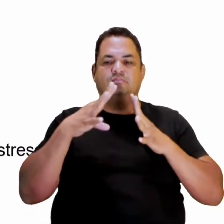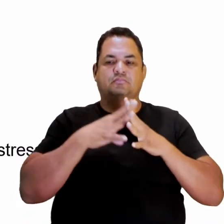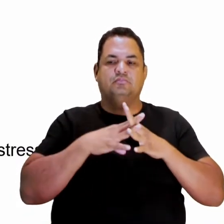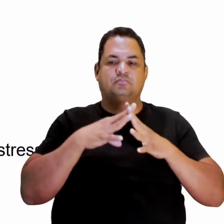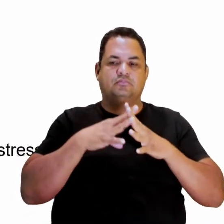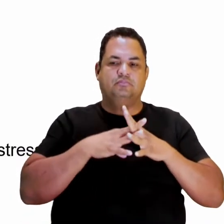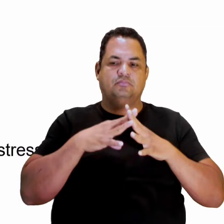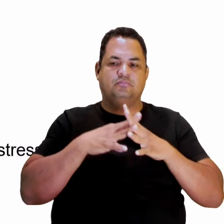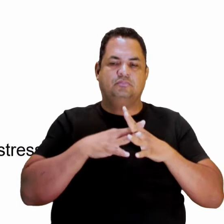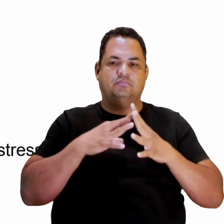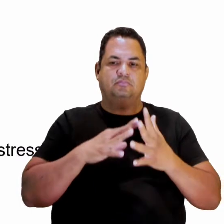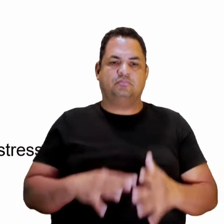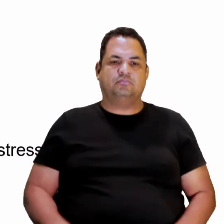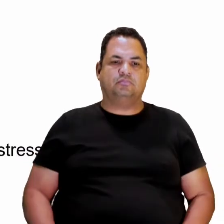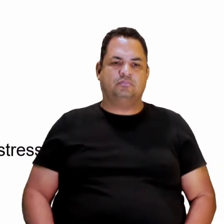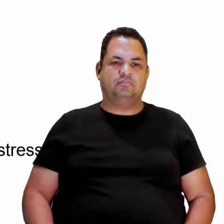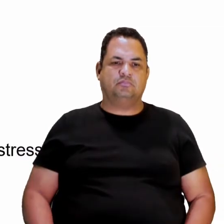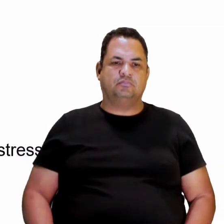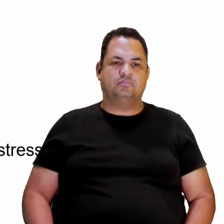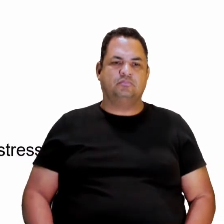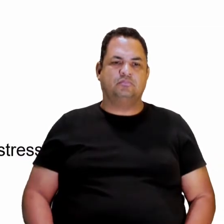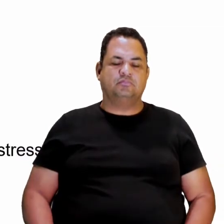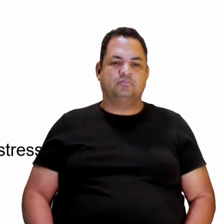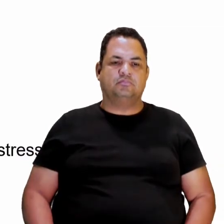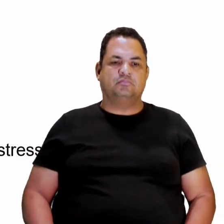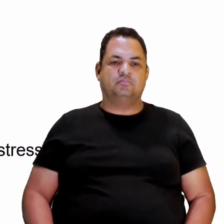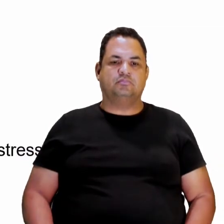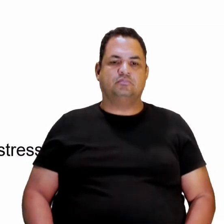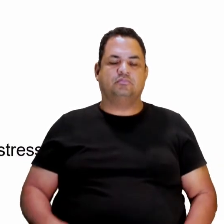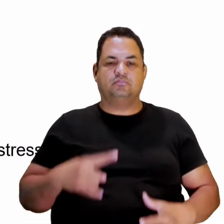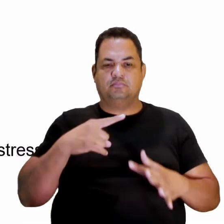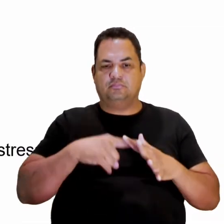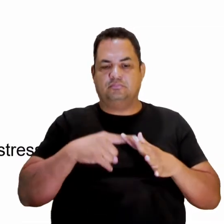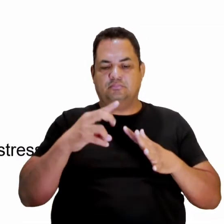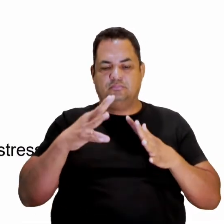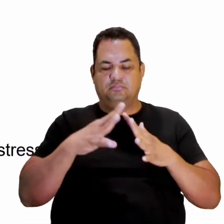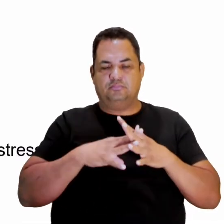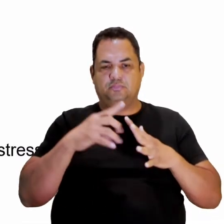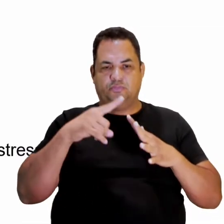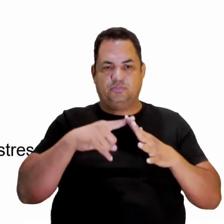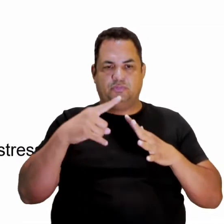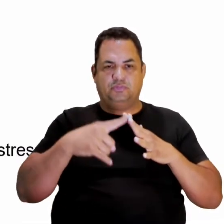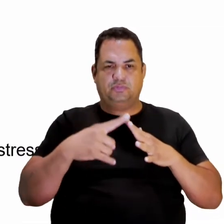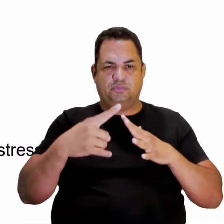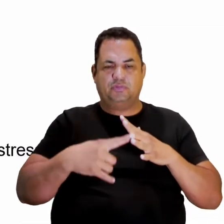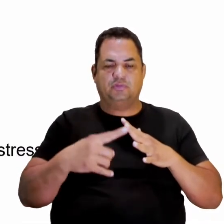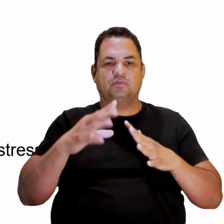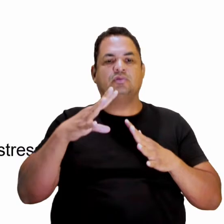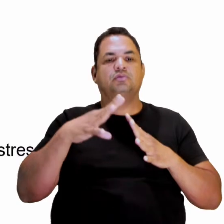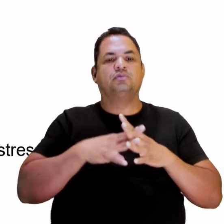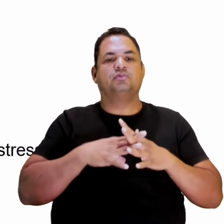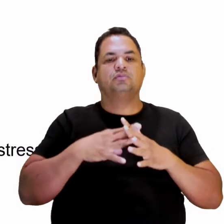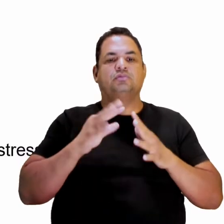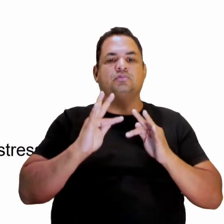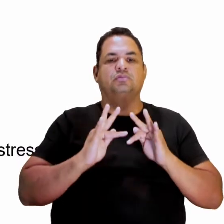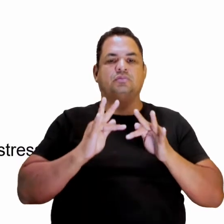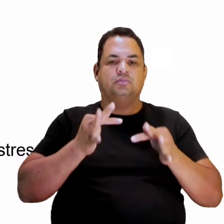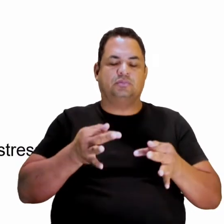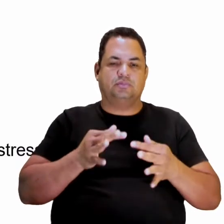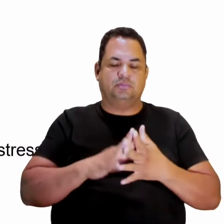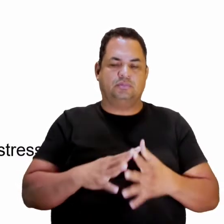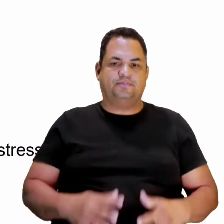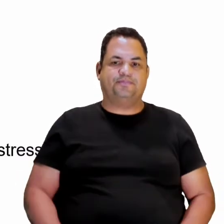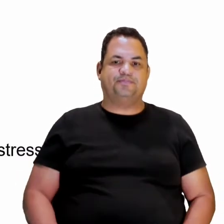essa? Consoante, vowel, consoante, ou seja, consoante, vogal, consoante. O